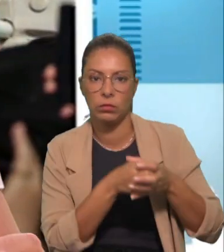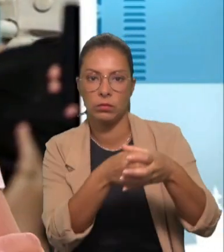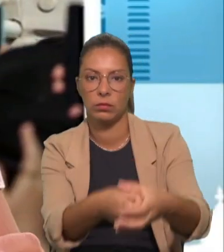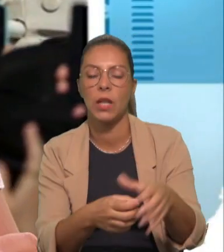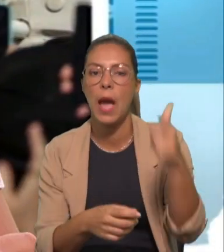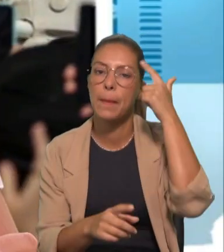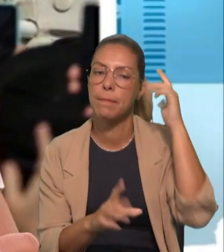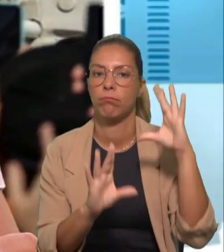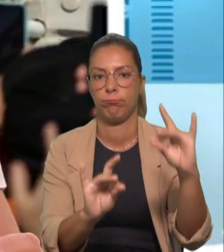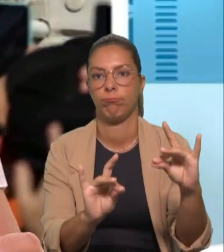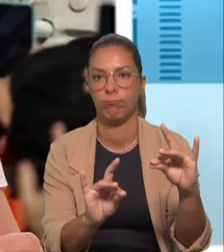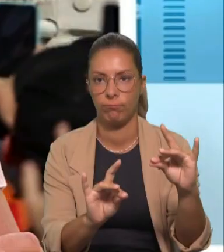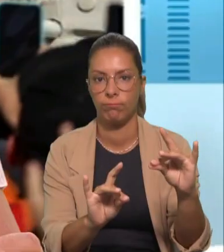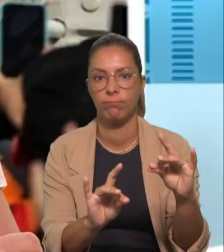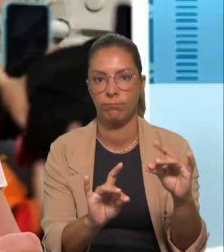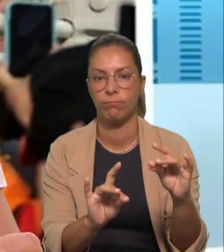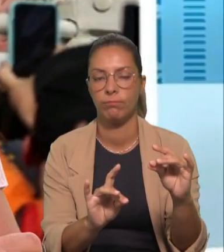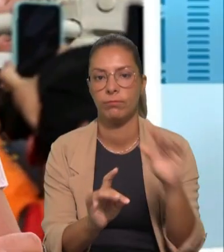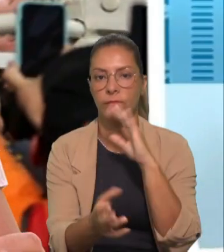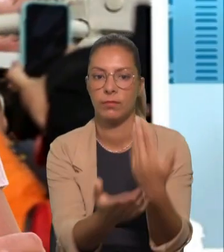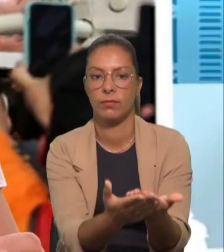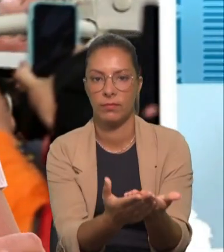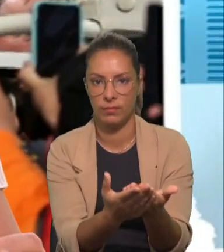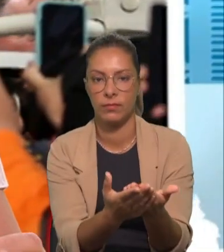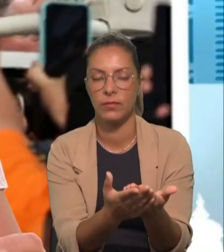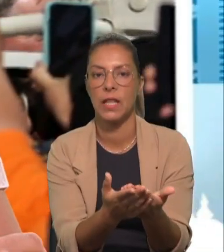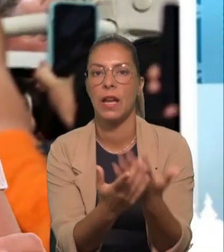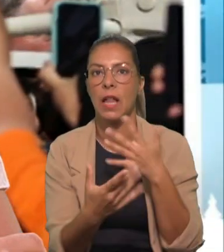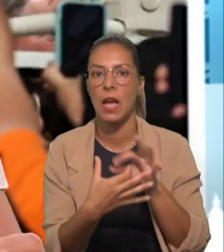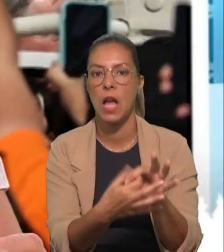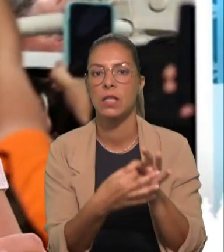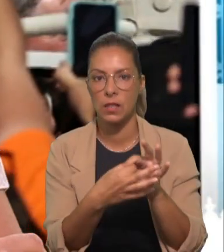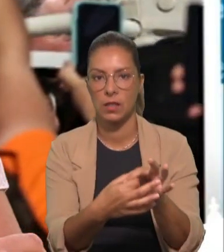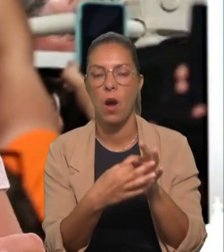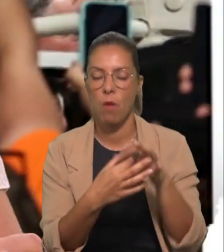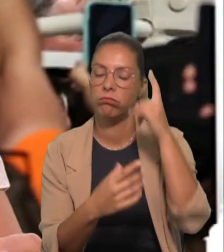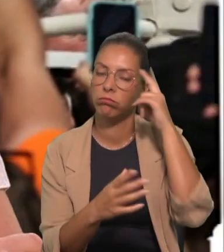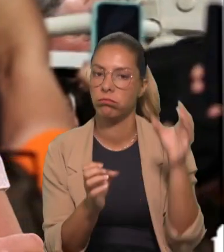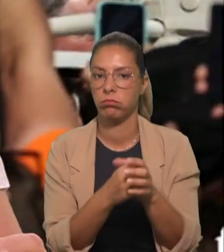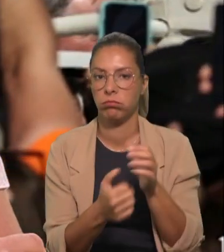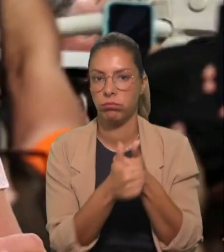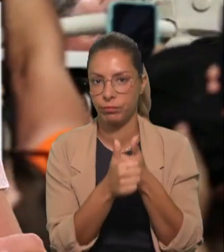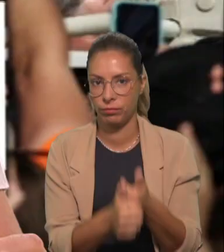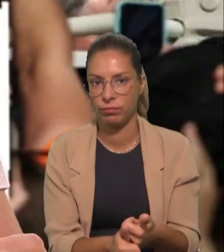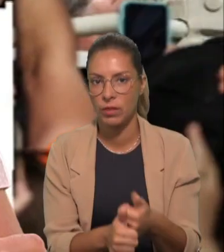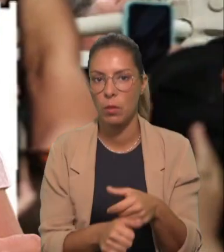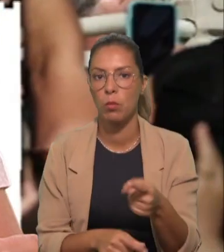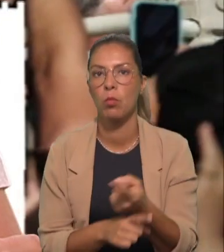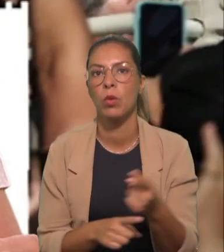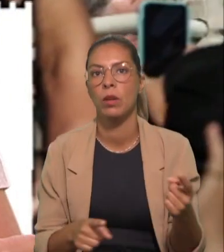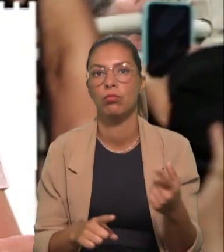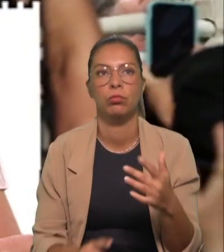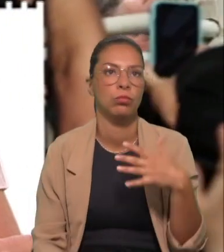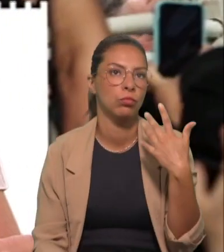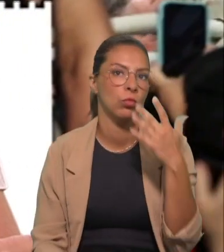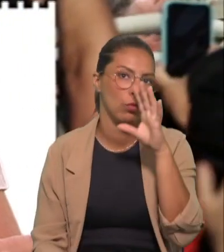deixamos. E é um bocadinho essa a ligação que fica com a comunidade de lá. Nós tentamos deixar uma marca, seja através de